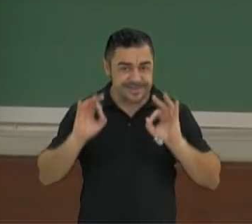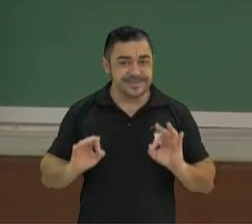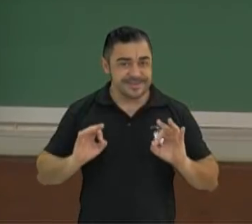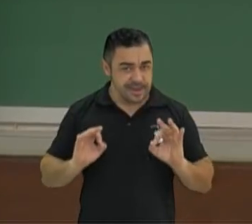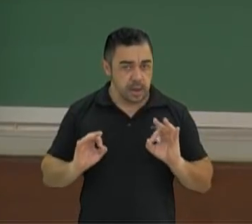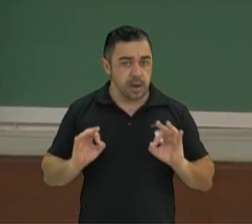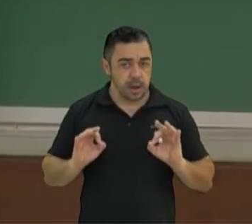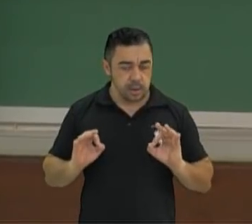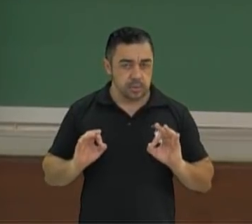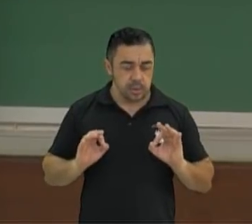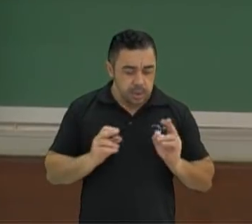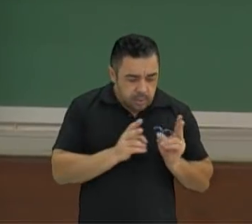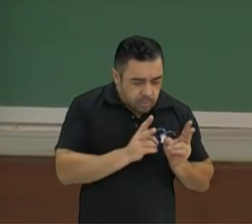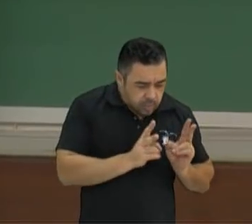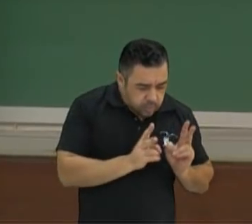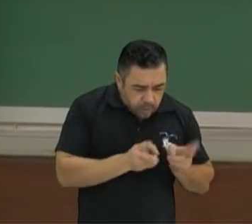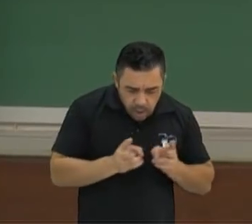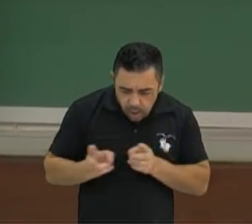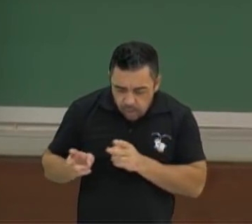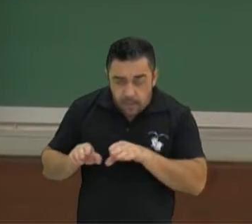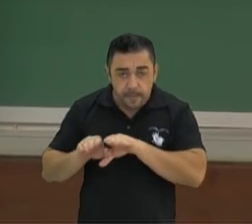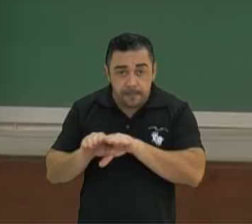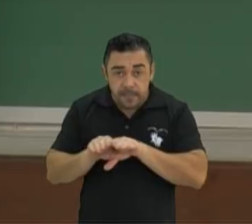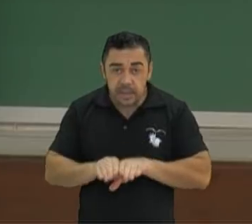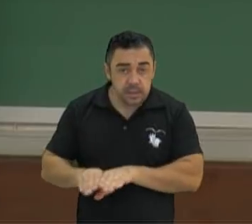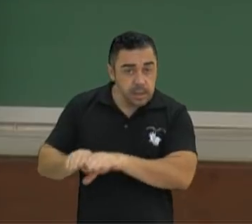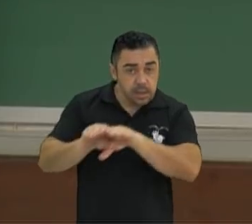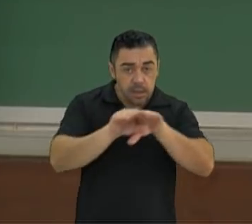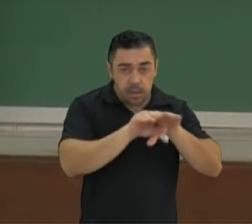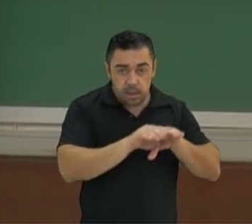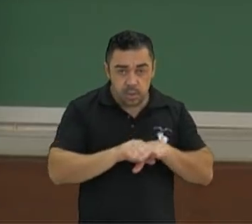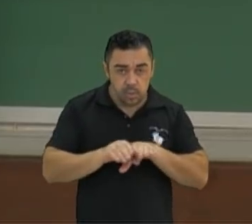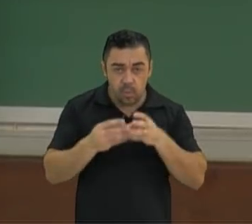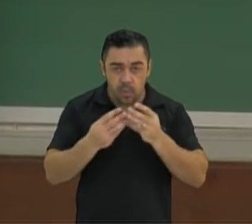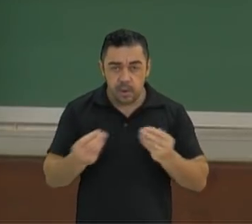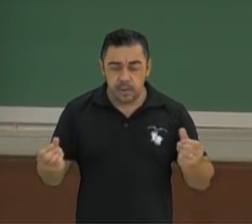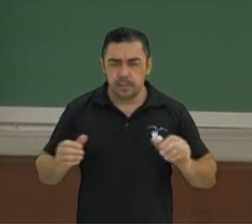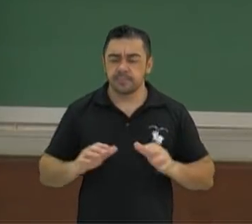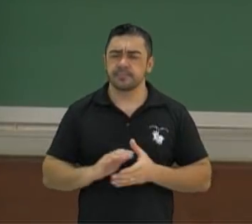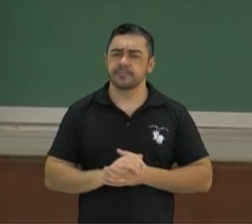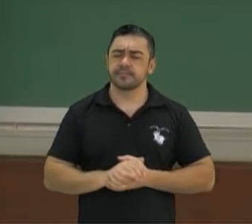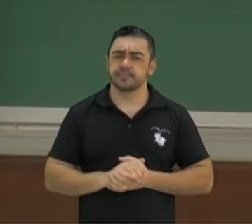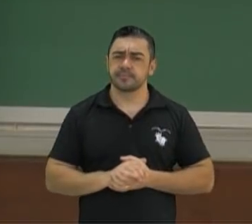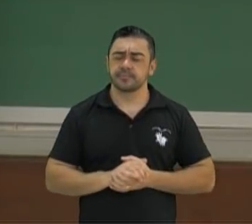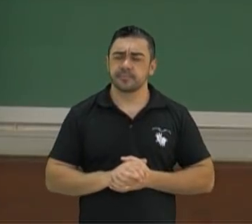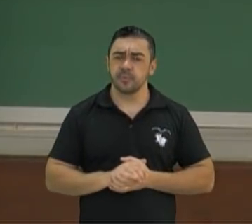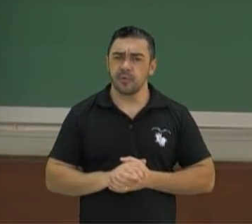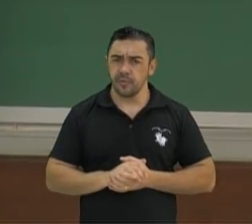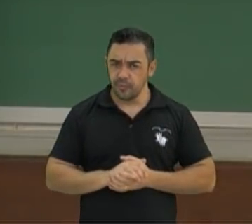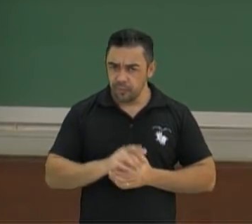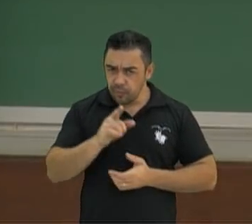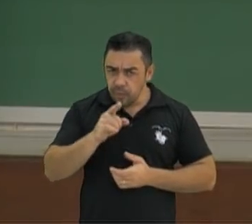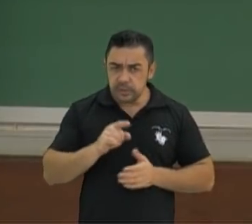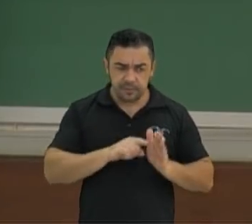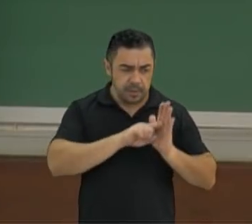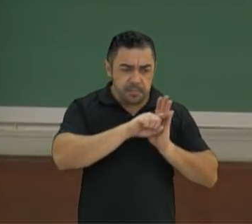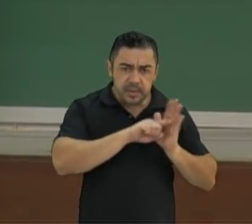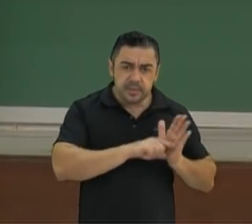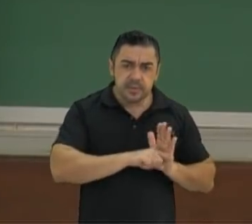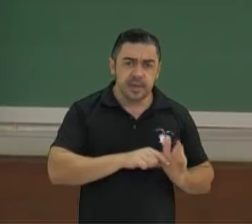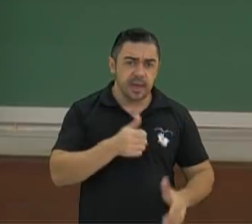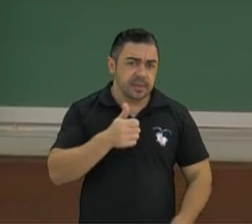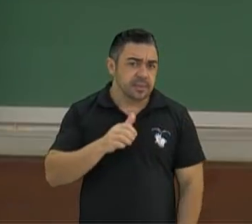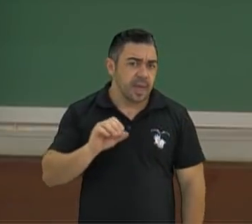do mesmo tamanho. É o padrão de qualidade da empresa. Poxa, será que você vai dar conta de ver essas 10